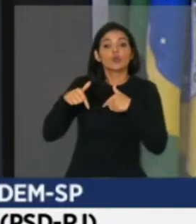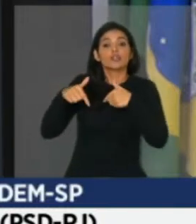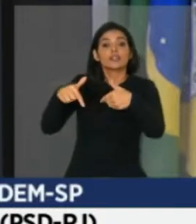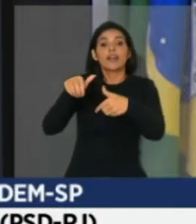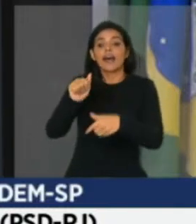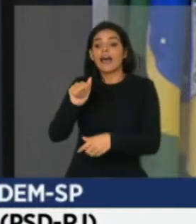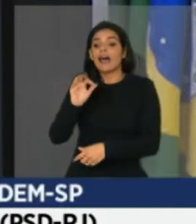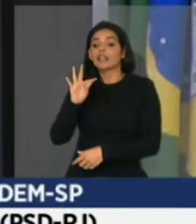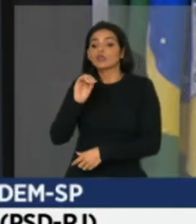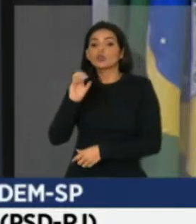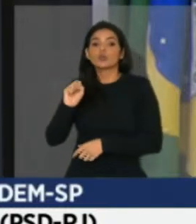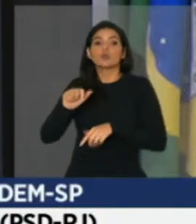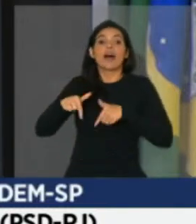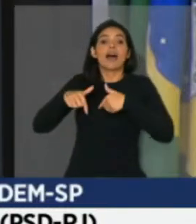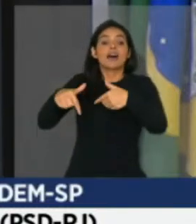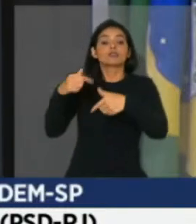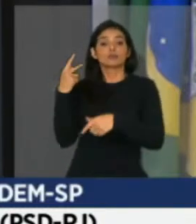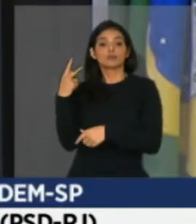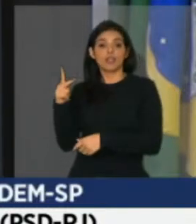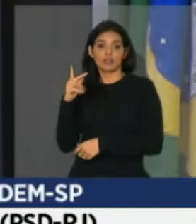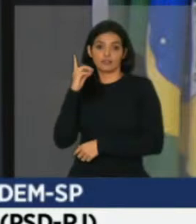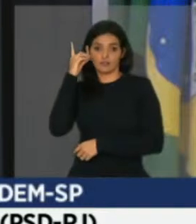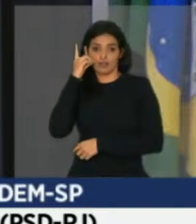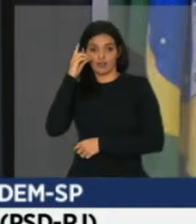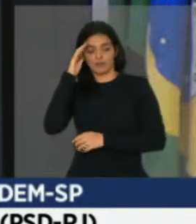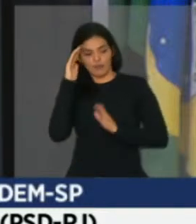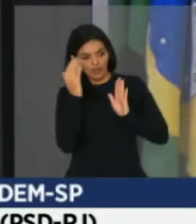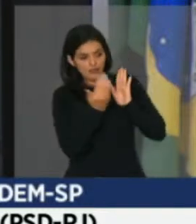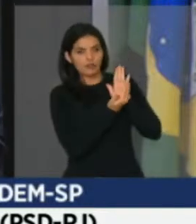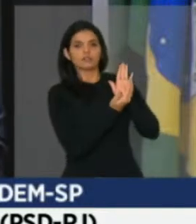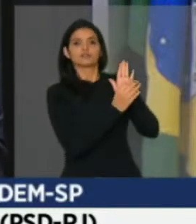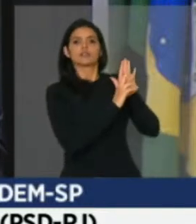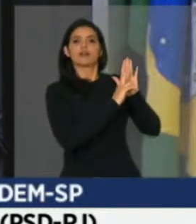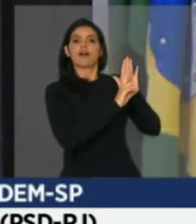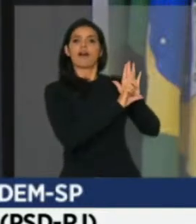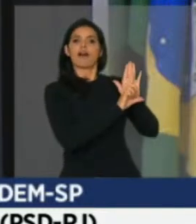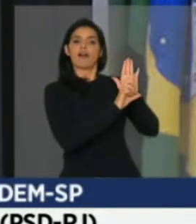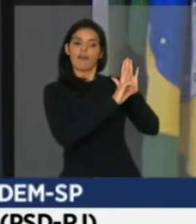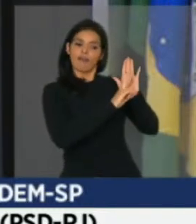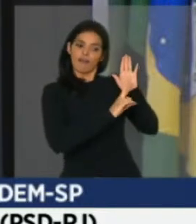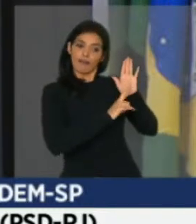da deputada perante a ética e o decoro parlamentar dessa casa.